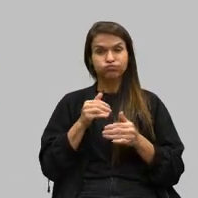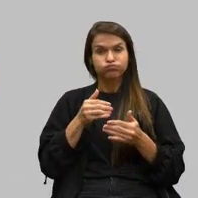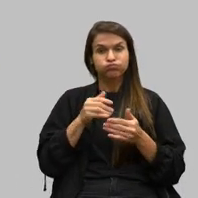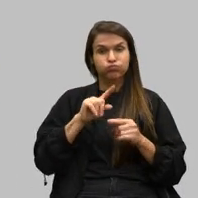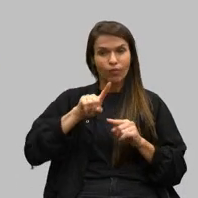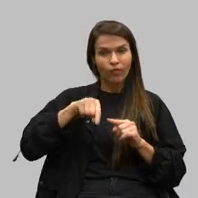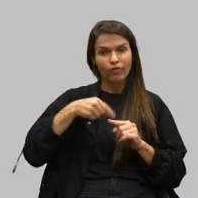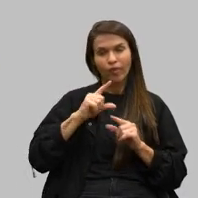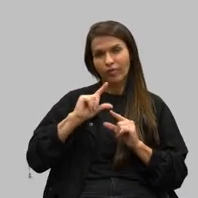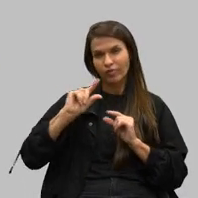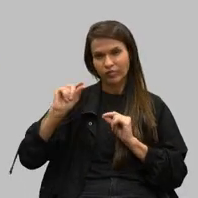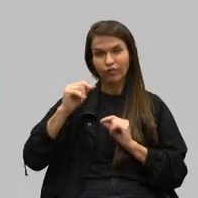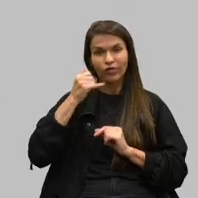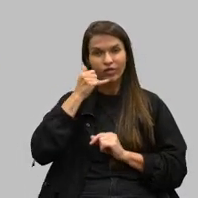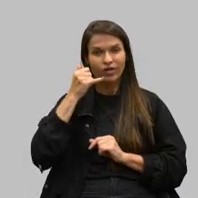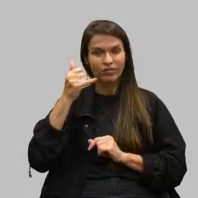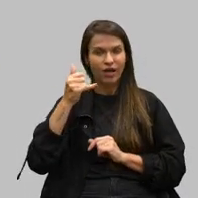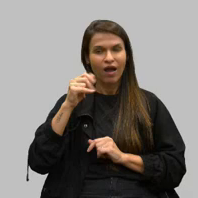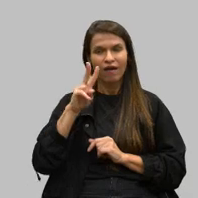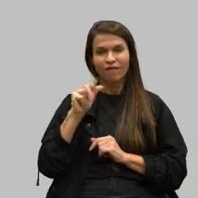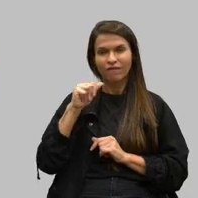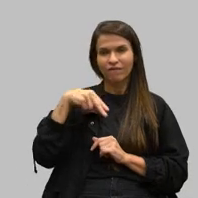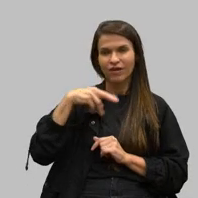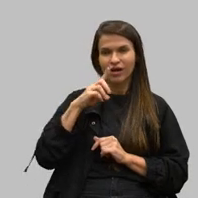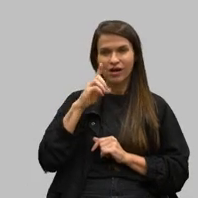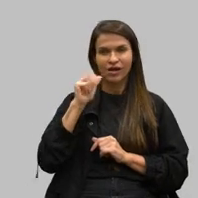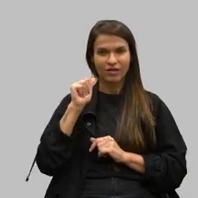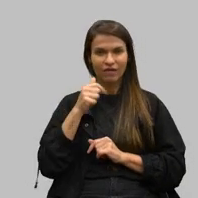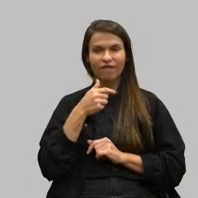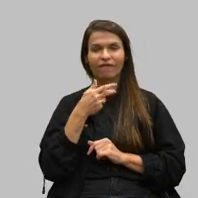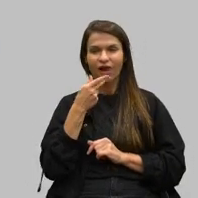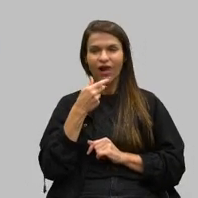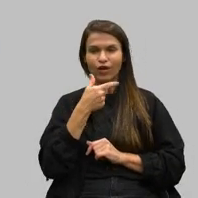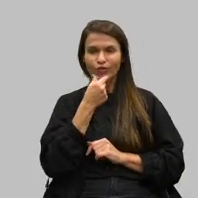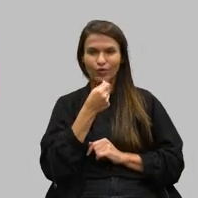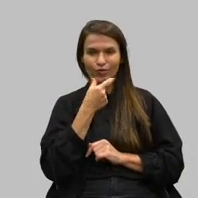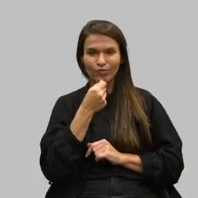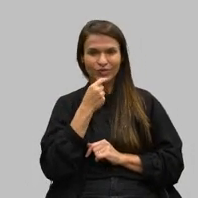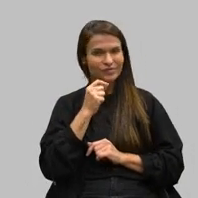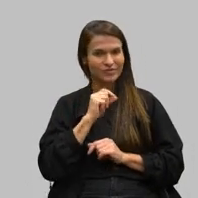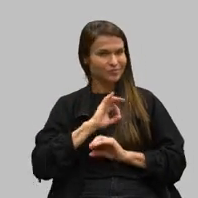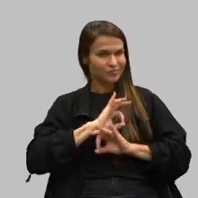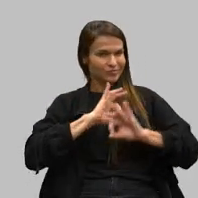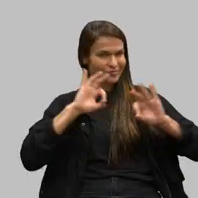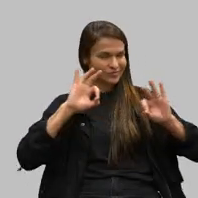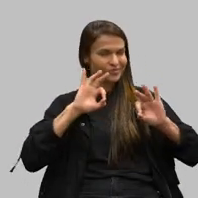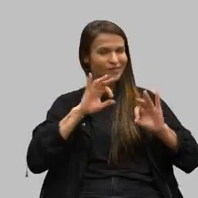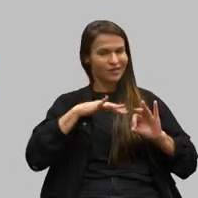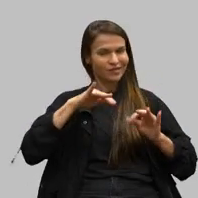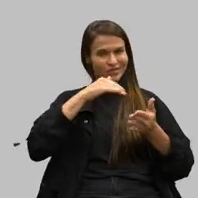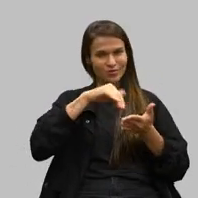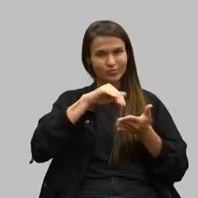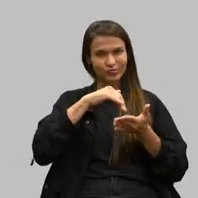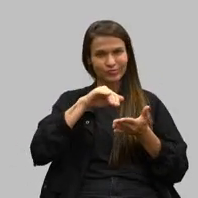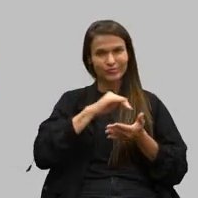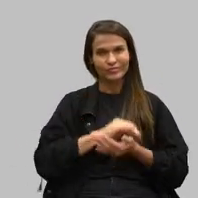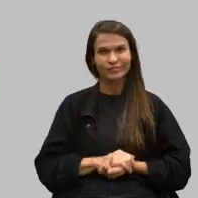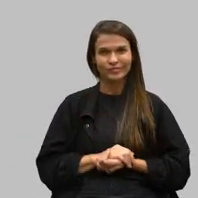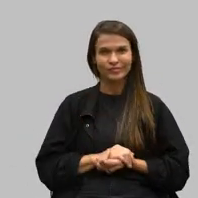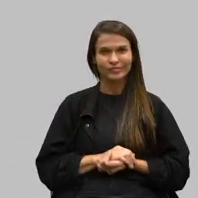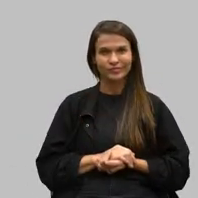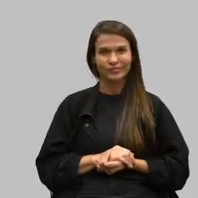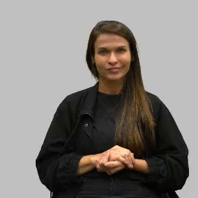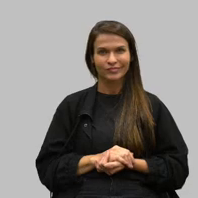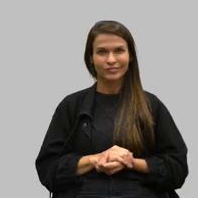e vou telefonar para a dona Wanda e dizer que o menino dela está dando um show aí na secretaria, está bom? Eu vou ligar para o professor